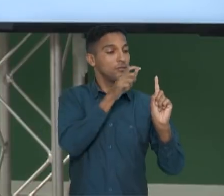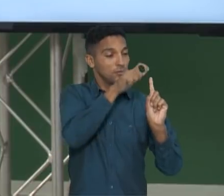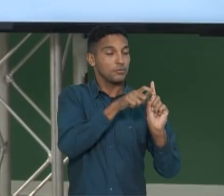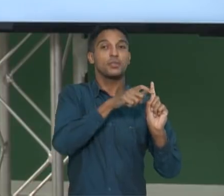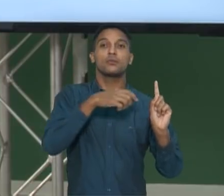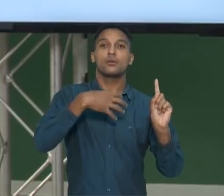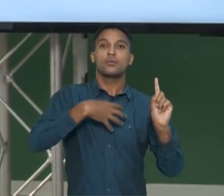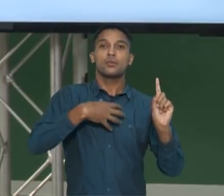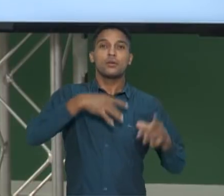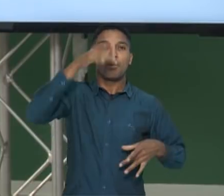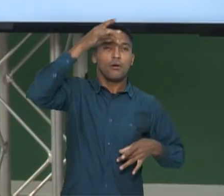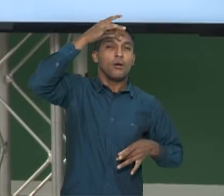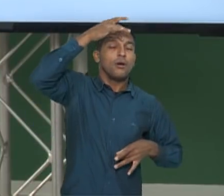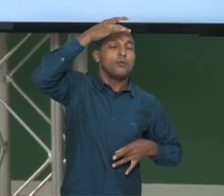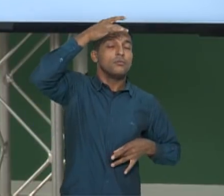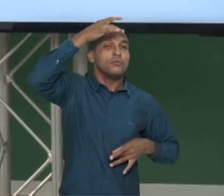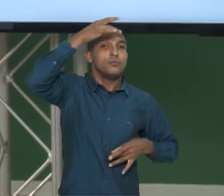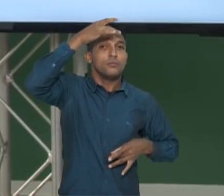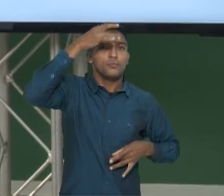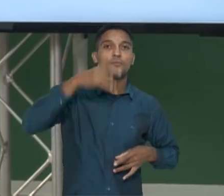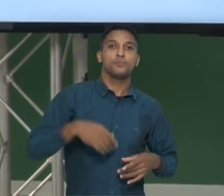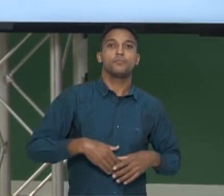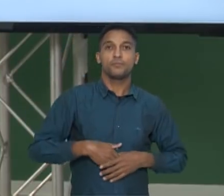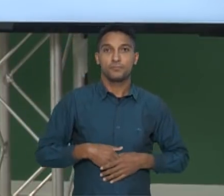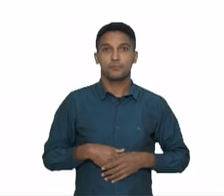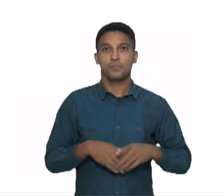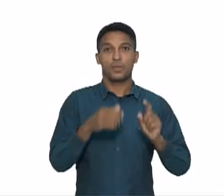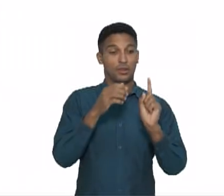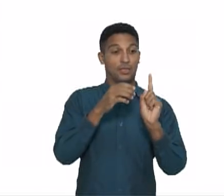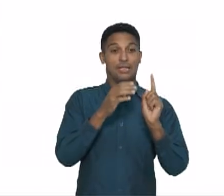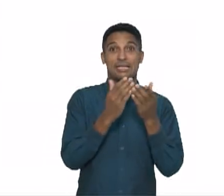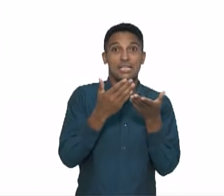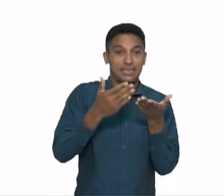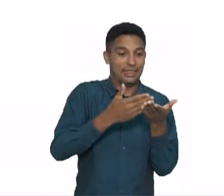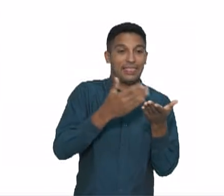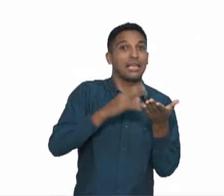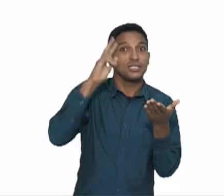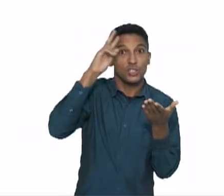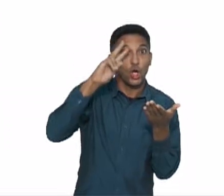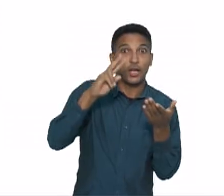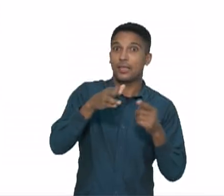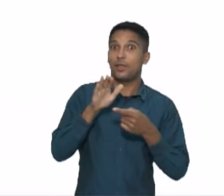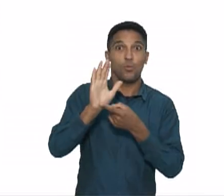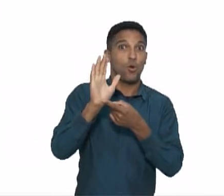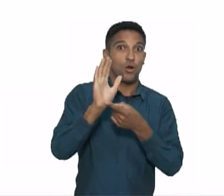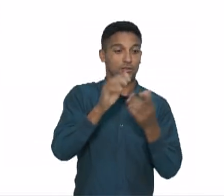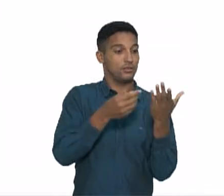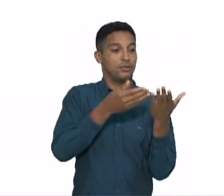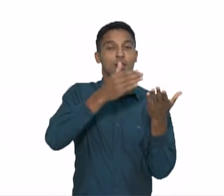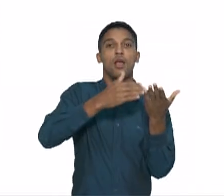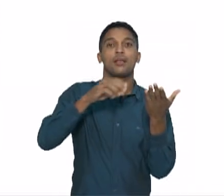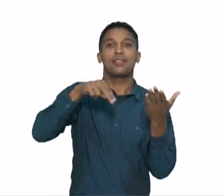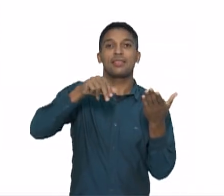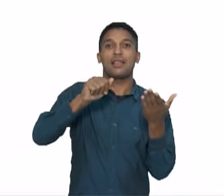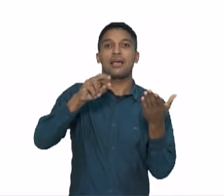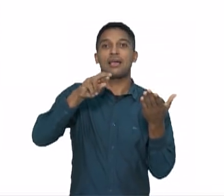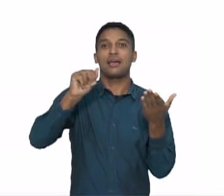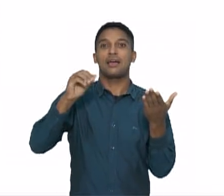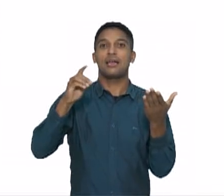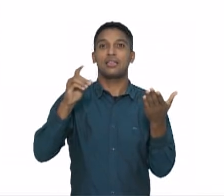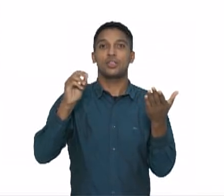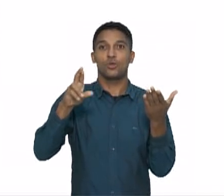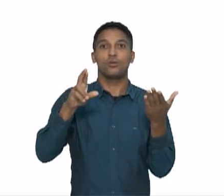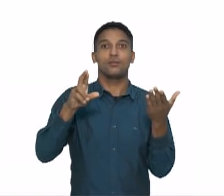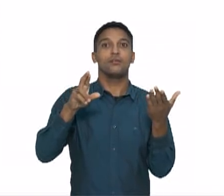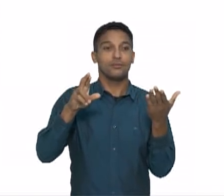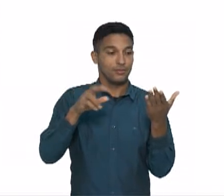imaginando. Então, esse tipo de narrador também não aparece no decorrer da história, porém, é de seu conhecimento o passado